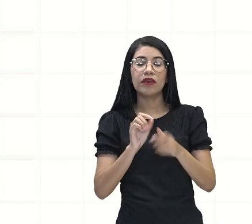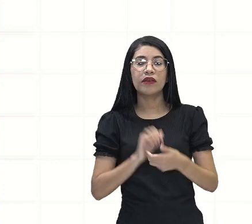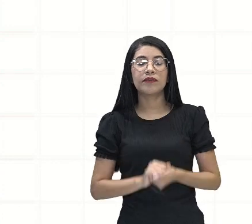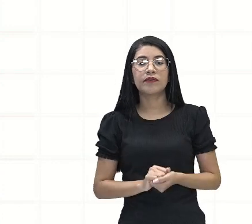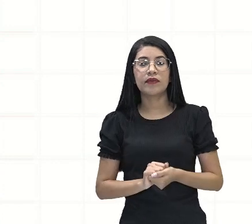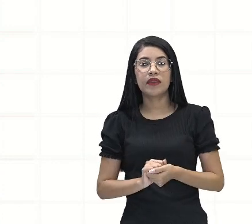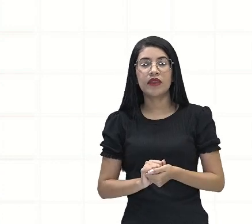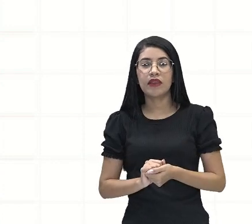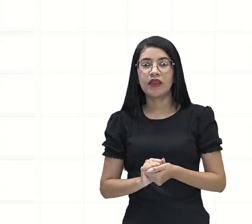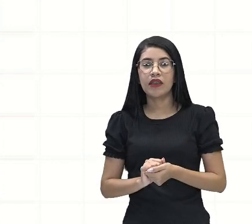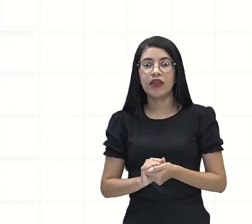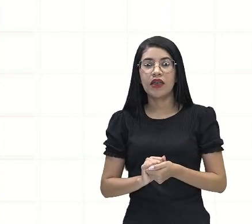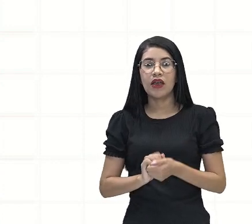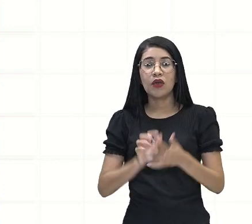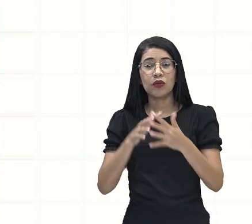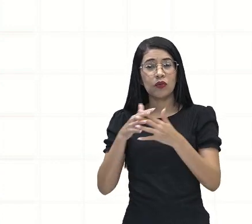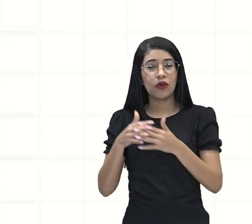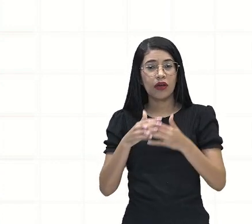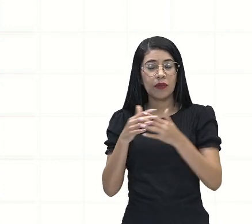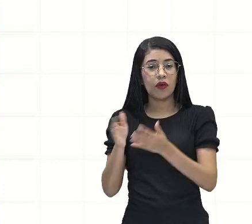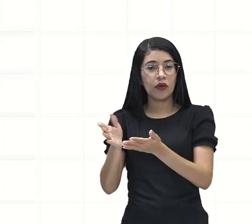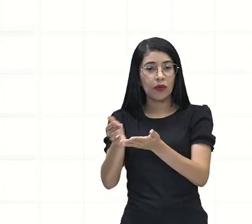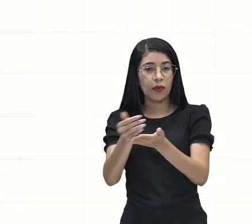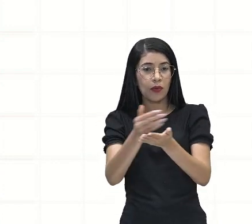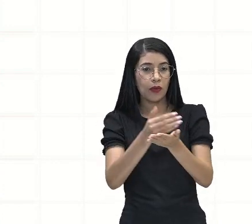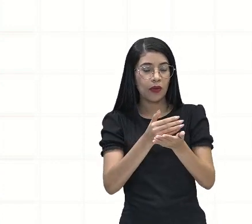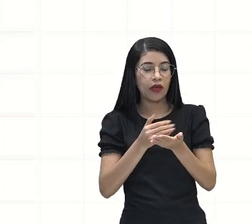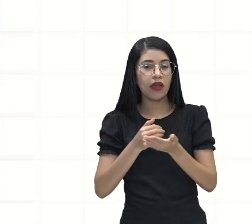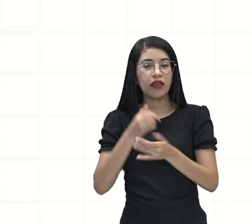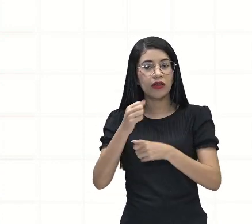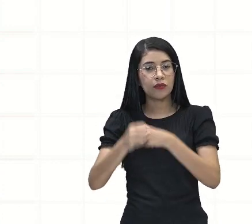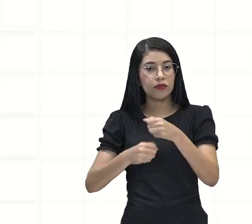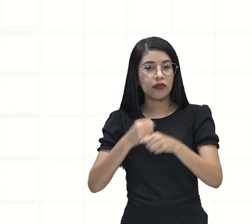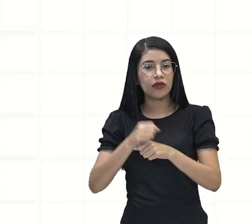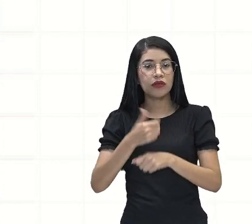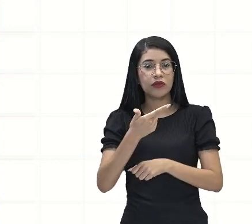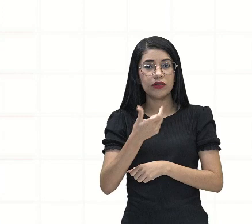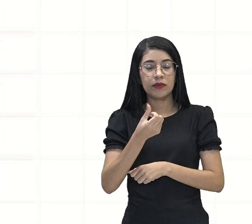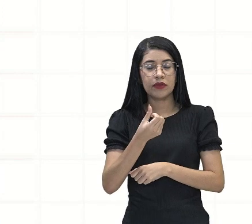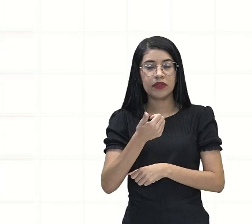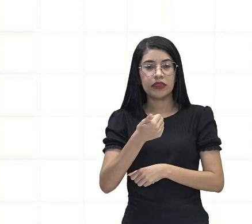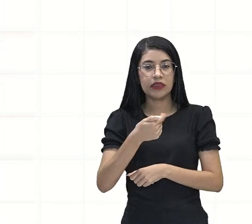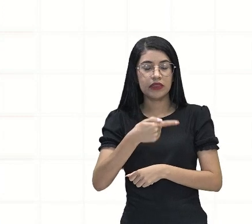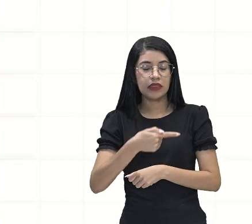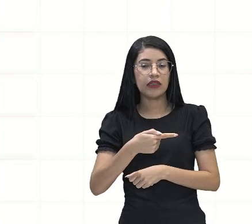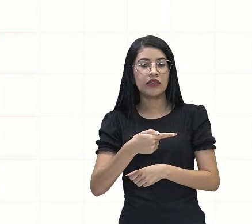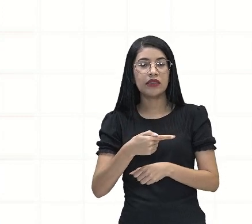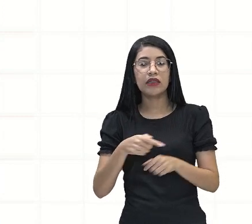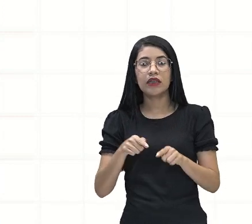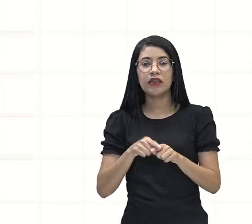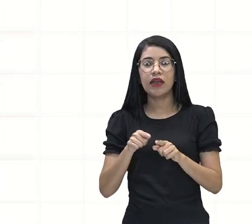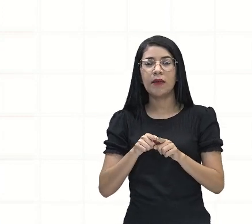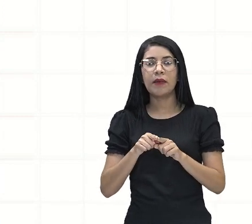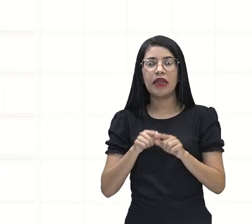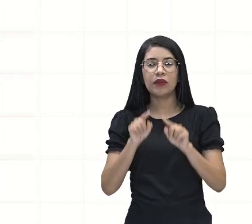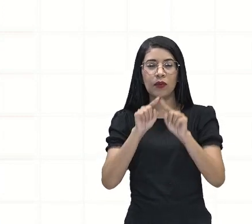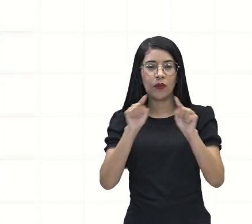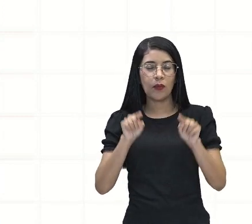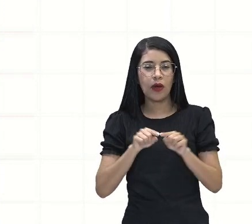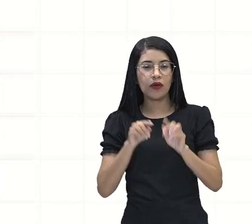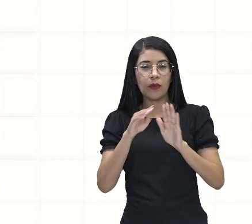colheitadeiras do ano de 2017 também né E aqui na legenda a gente vai ver o número de